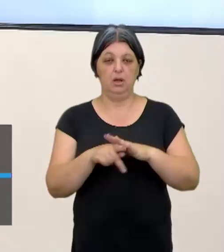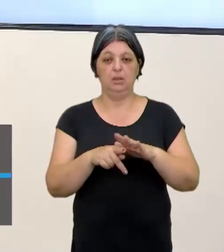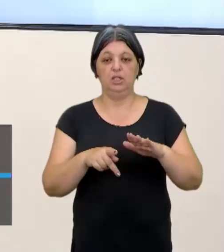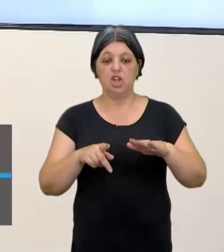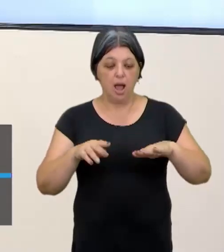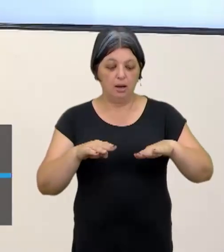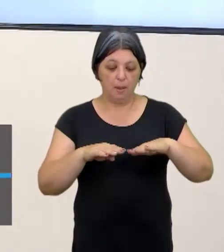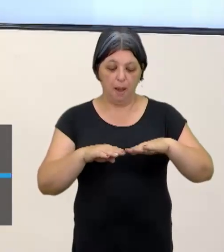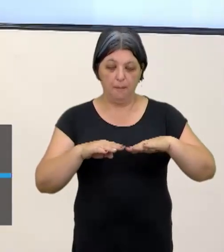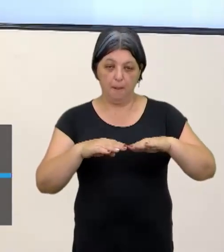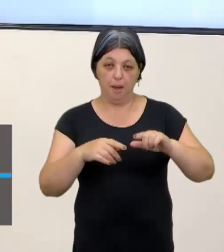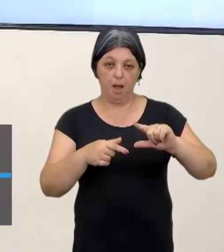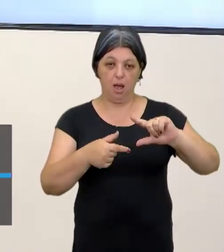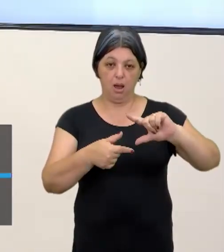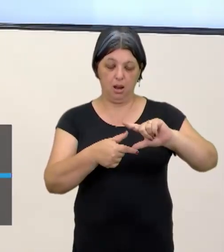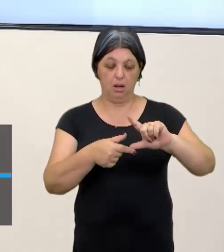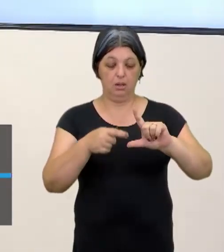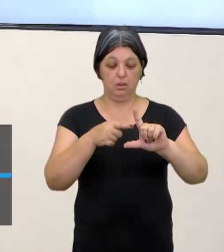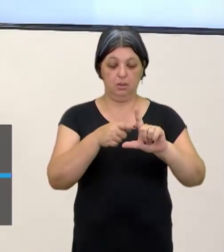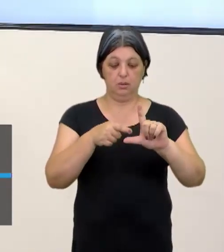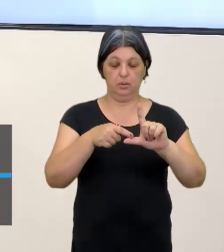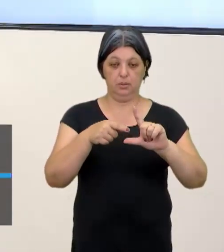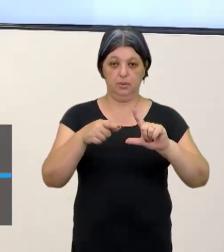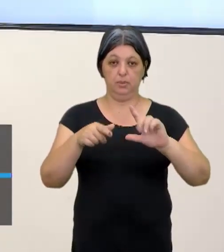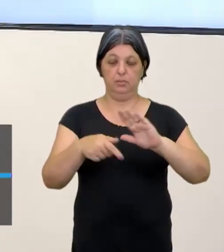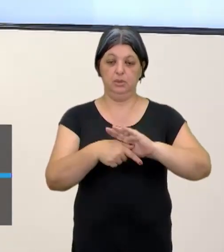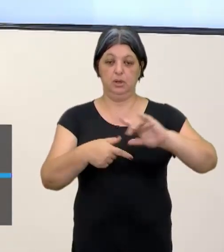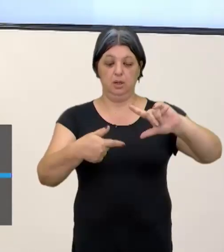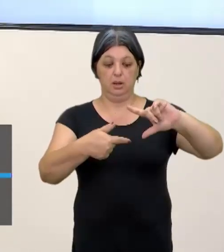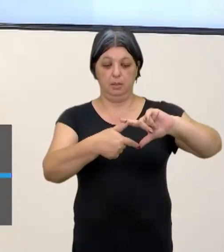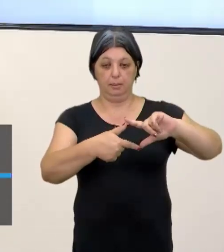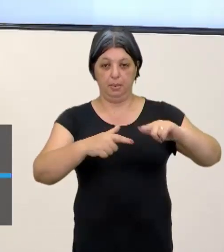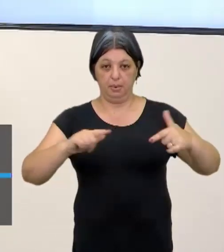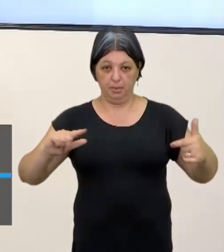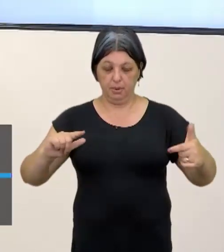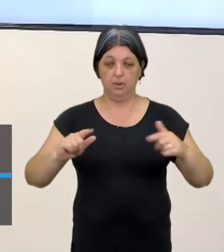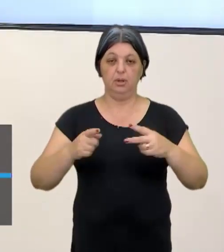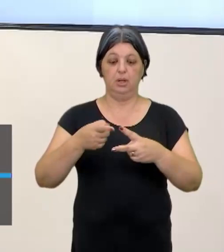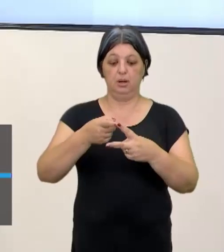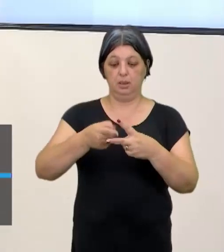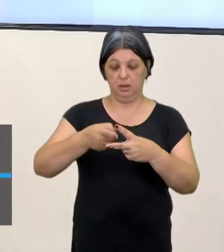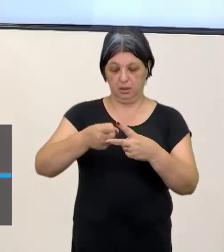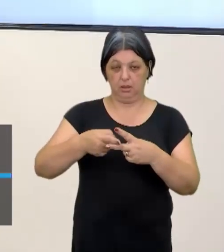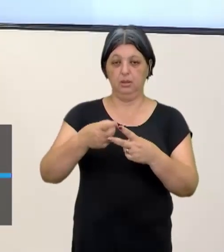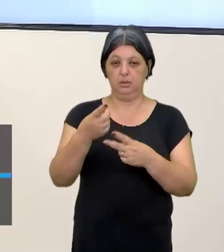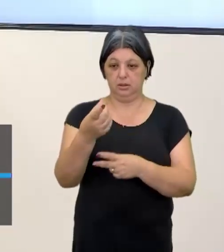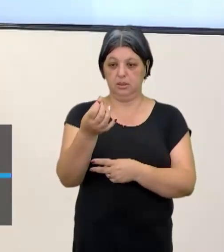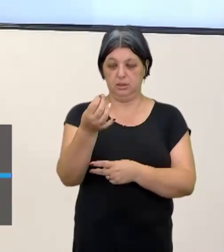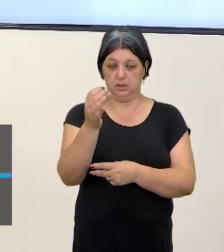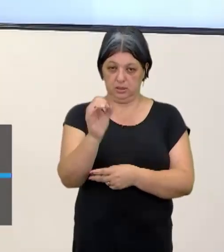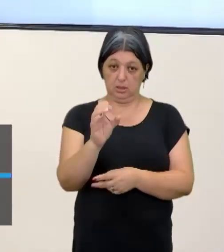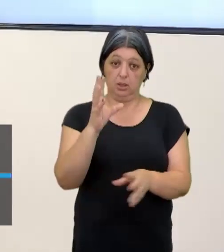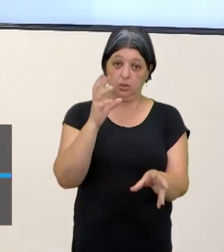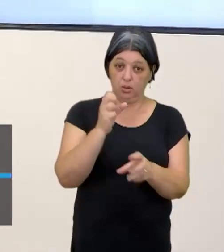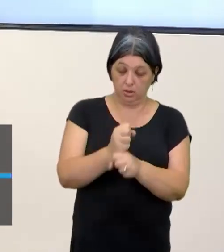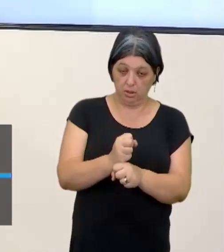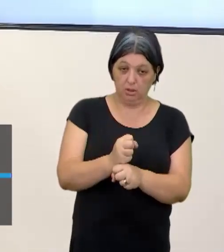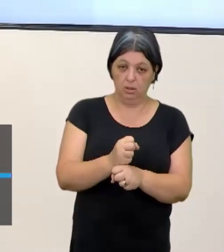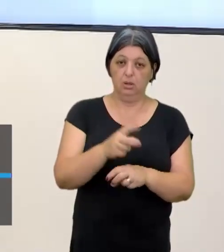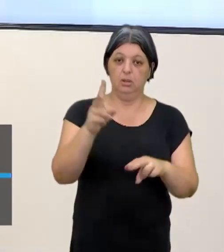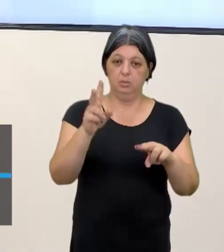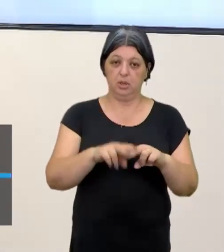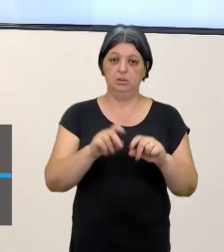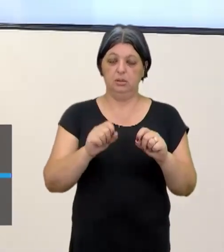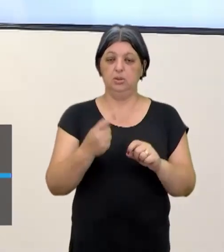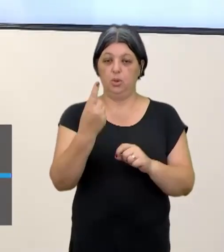a soma dos ângulos lá no meu encaixe tem que dar um total de 360. Ah, então por isso que algumas vezes eu consigo fazer ladrilhamento